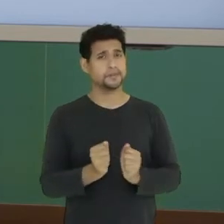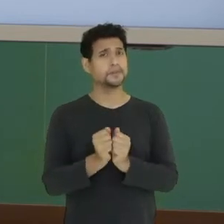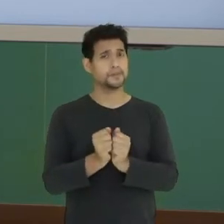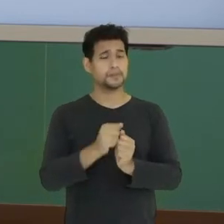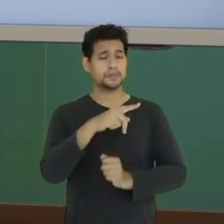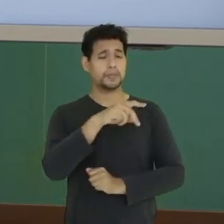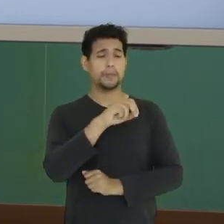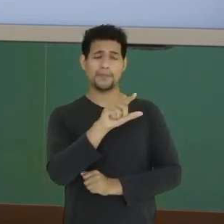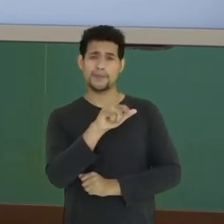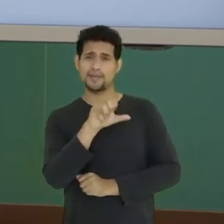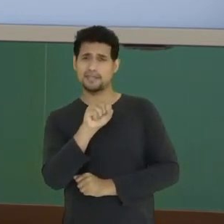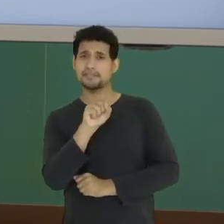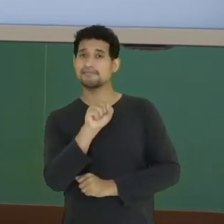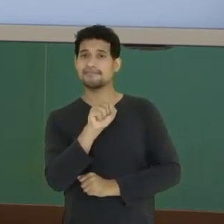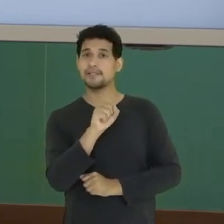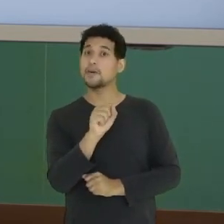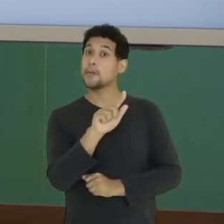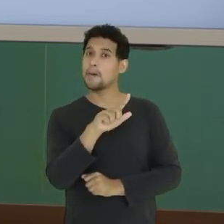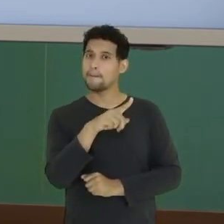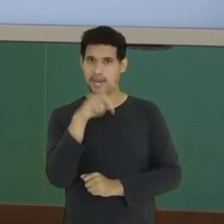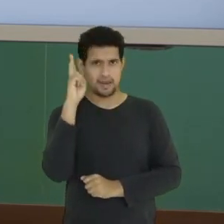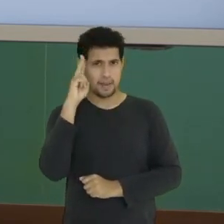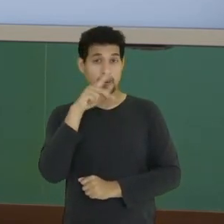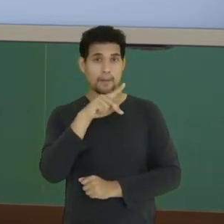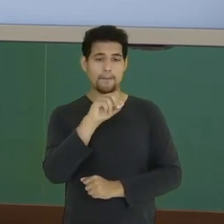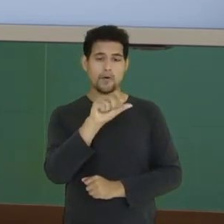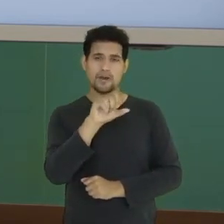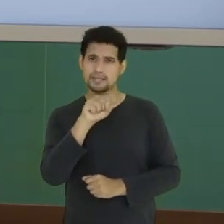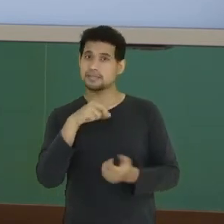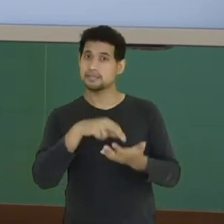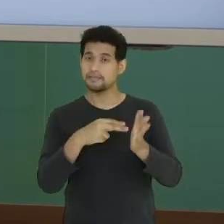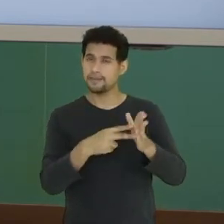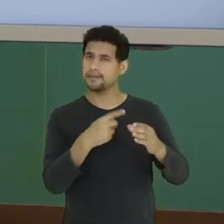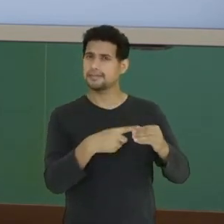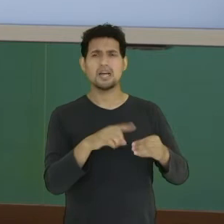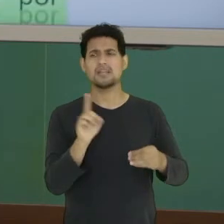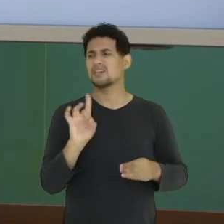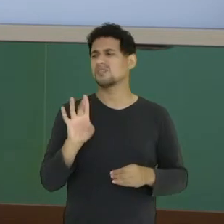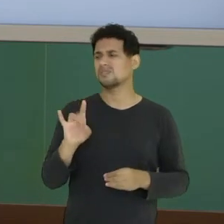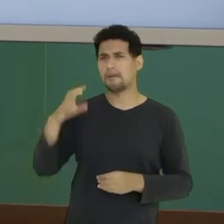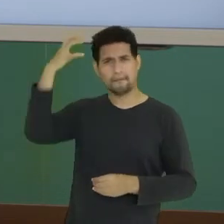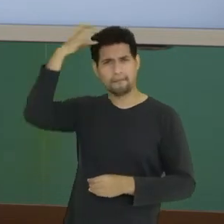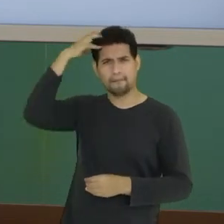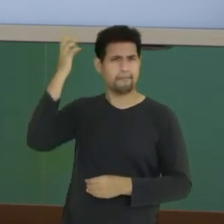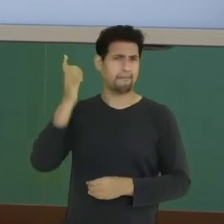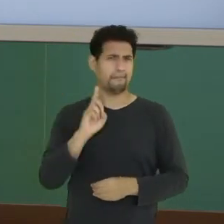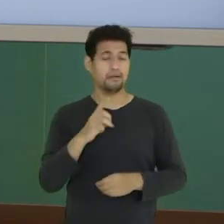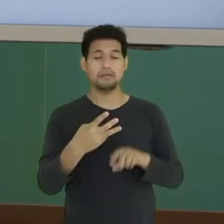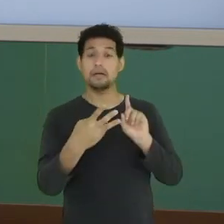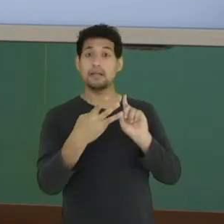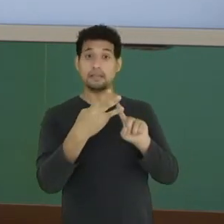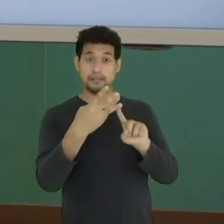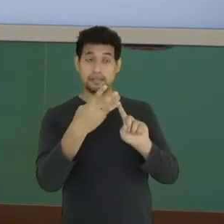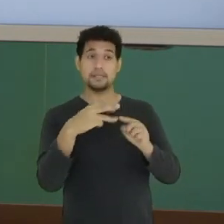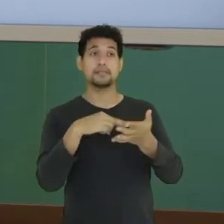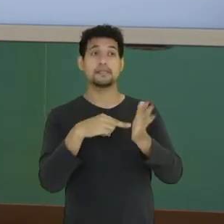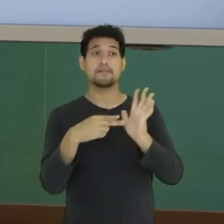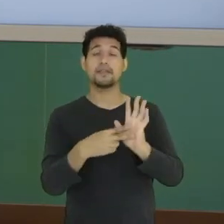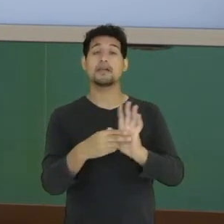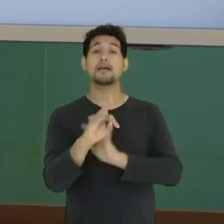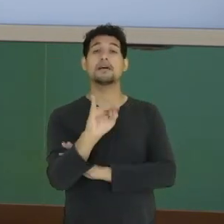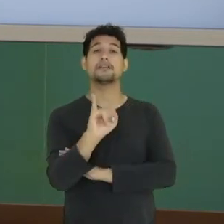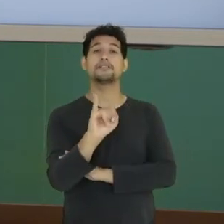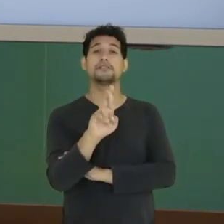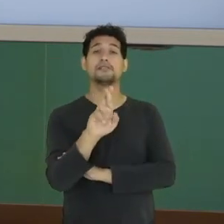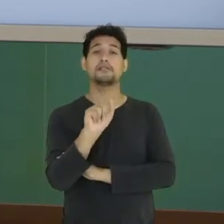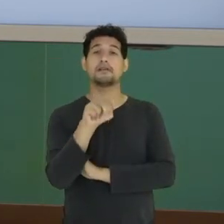Para que esse poder não fosse restrito à figura do rei, tá? Uma terceira fase é a fase da